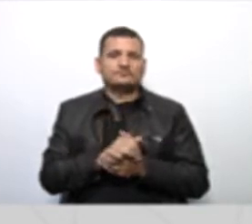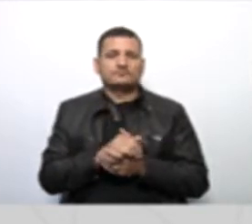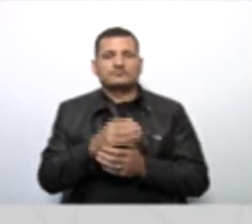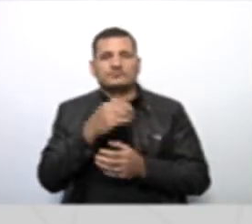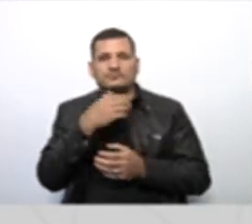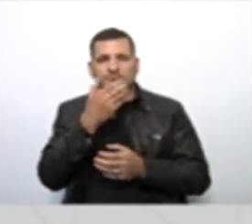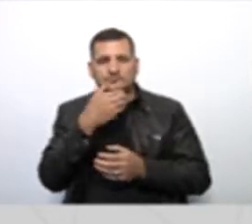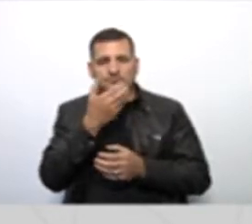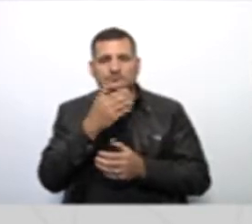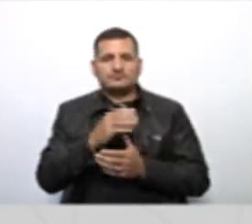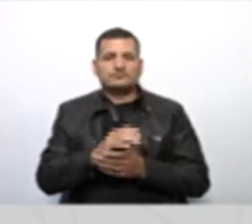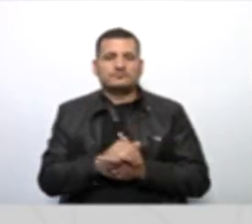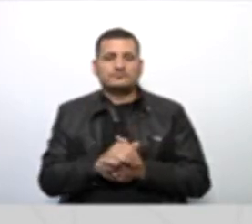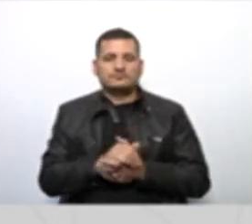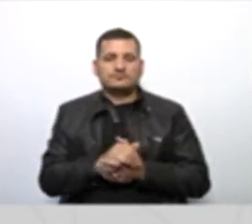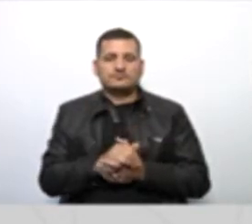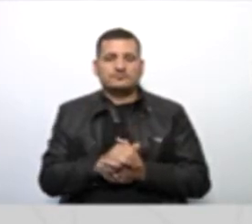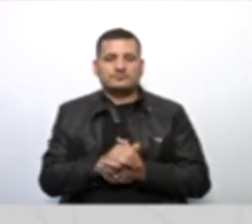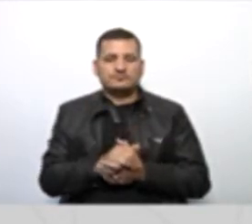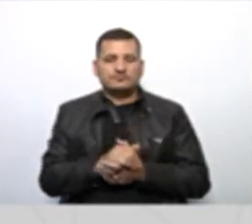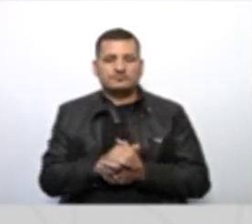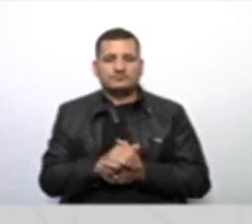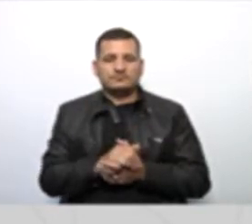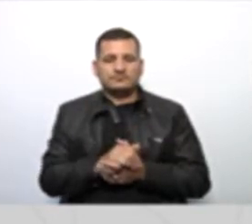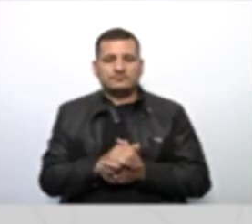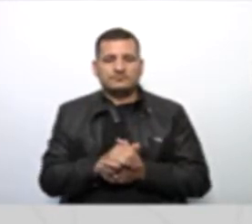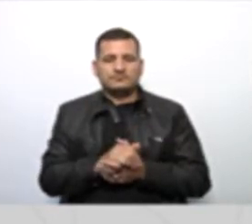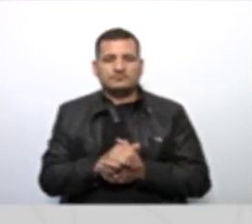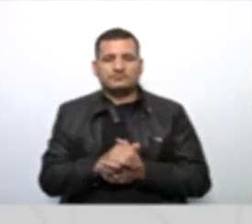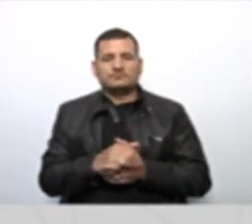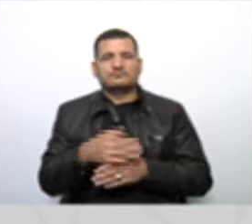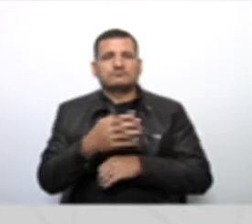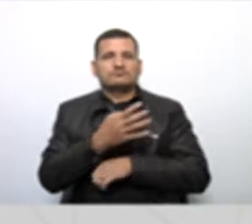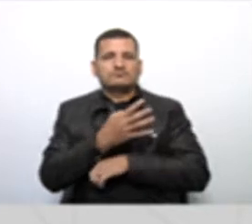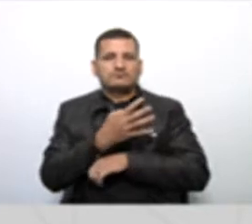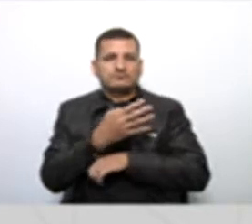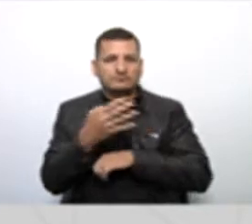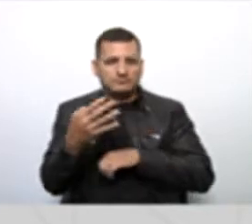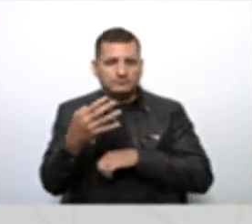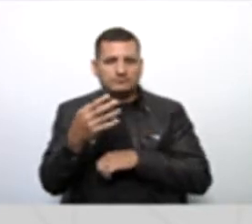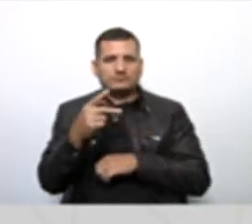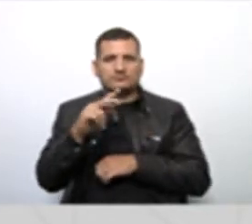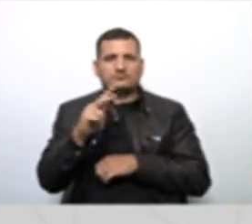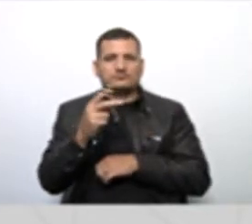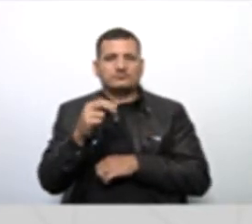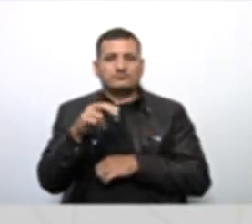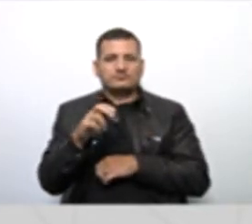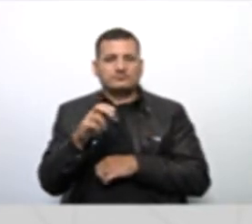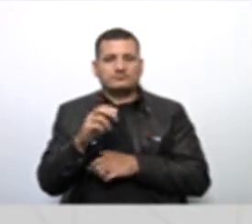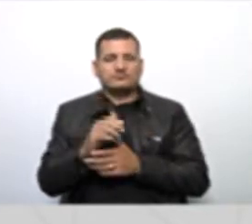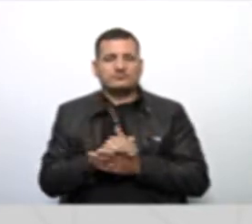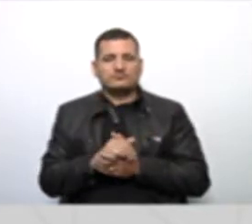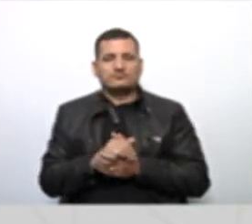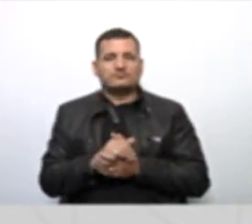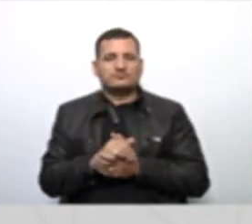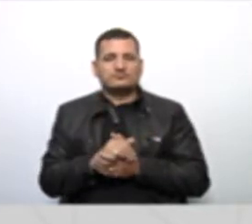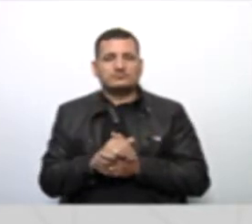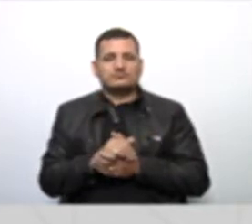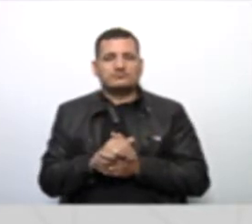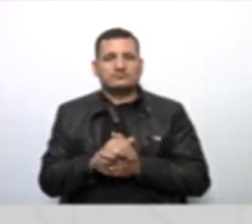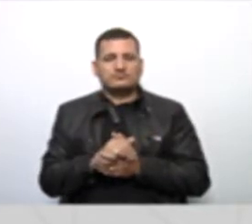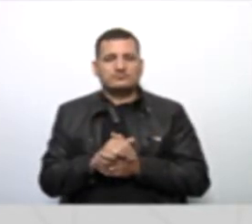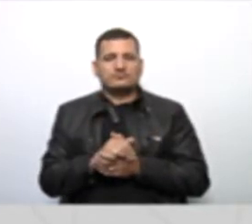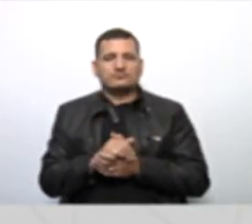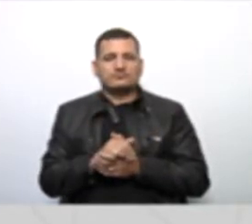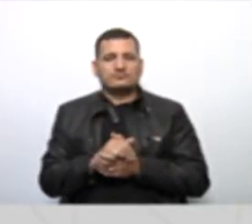né, que é bem popular, o Windows Phone, o BlackBerry, que acho que foi